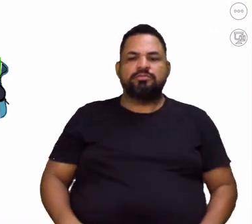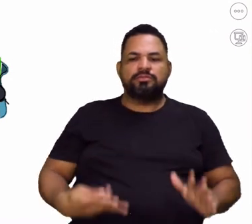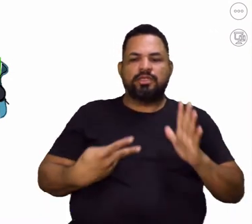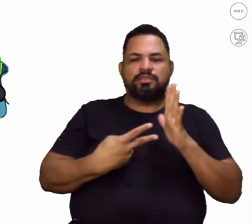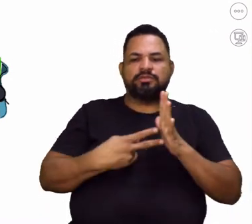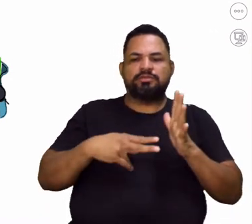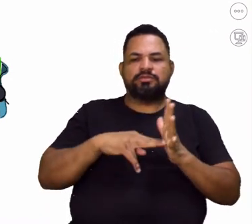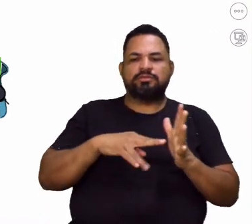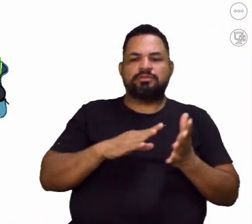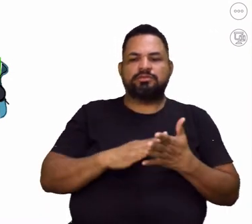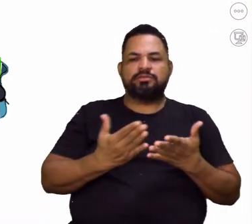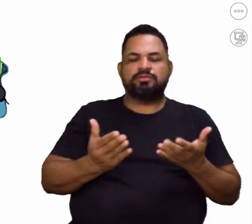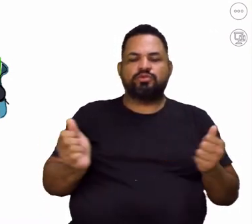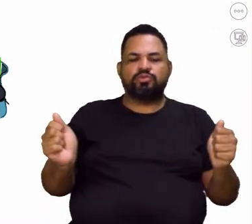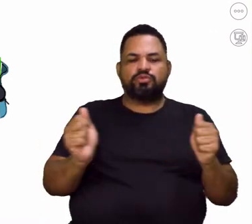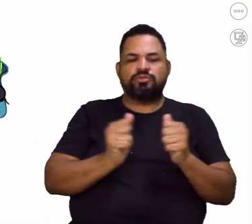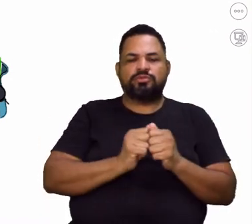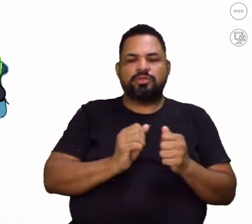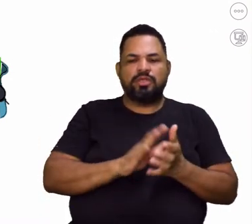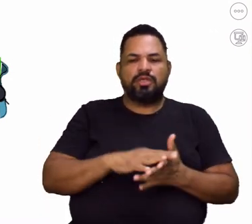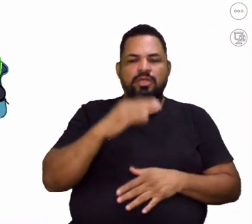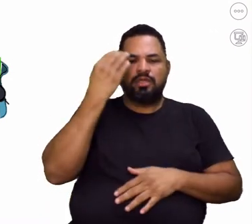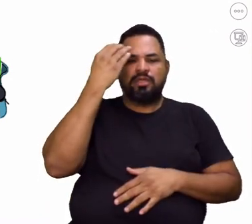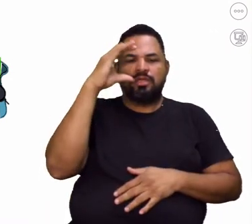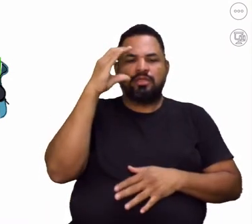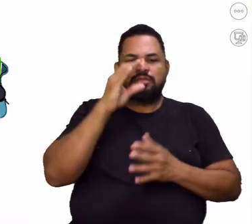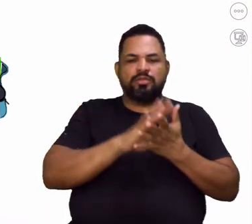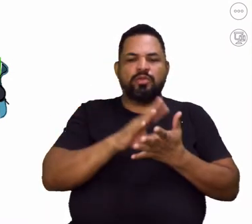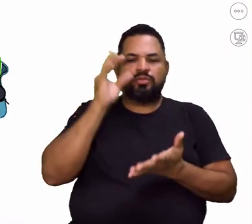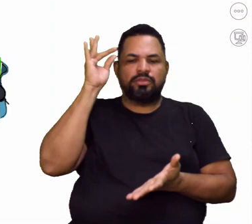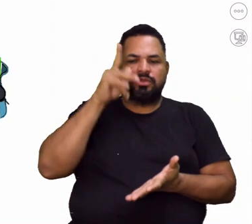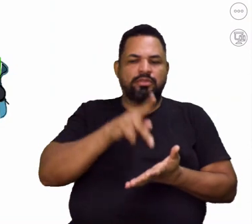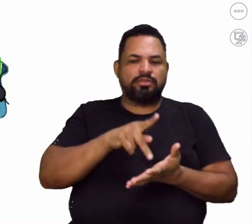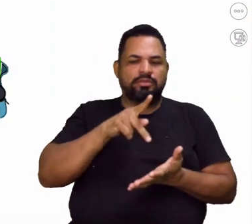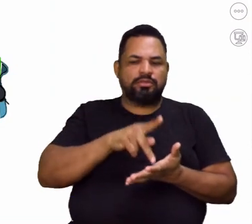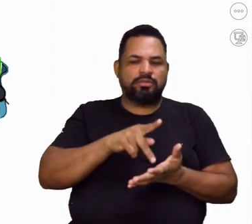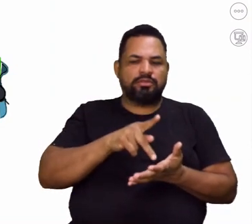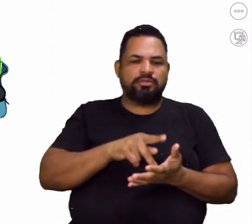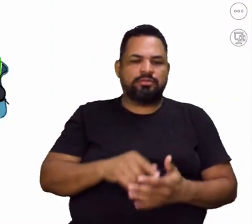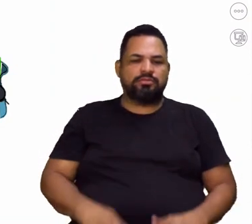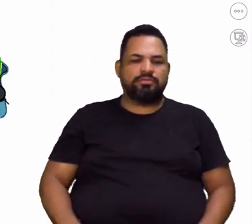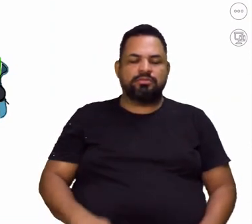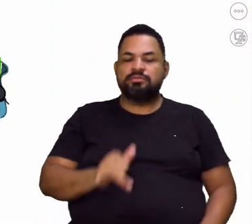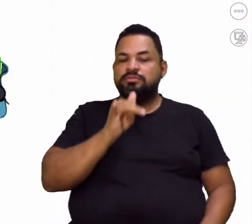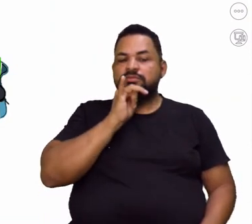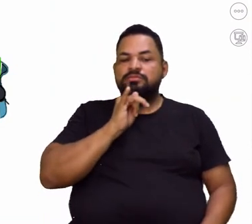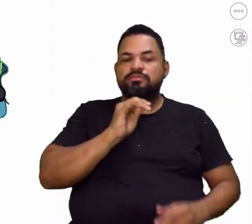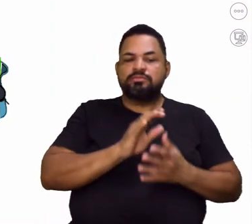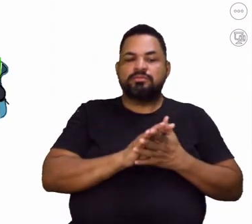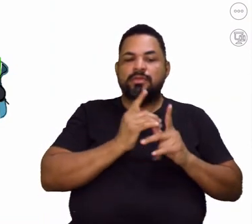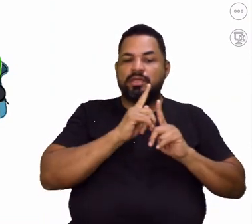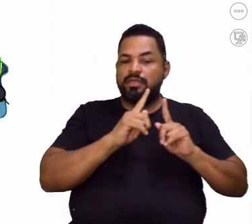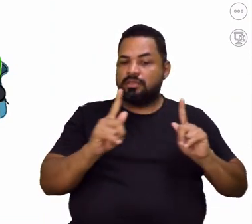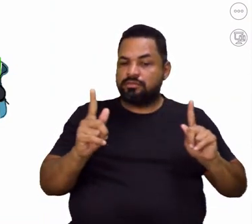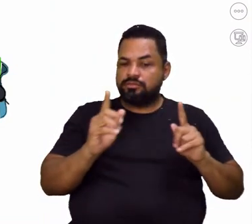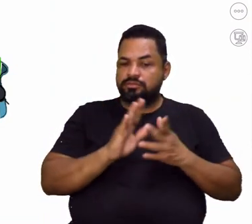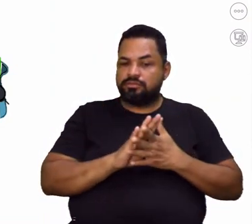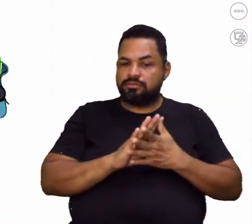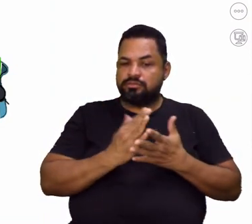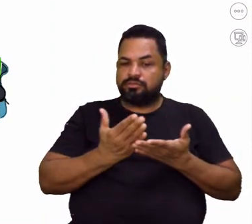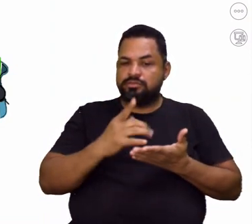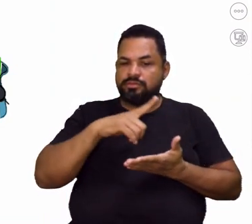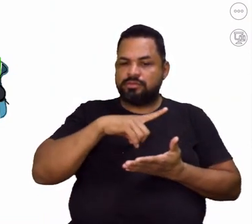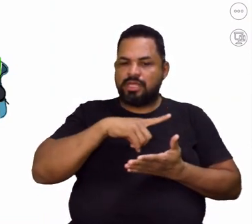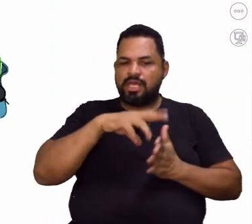compatibilidade semântica com a ciência ou com algo da realidade. Olha lá um exemplo. A gramática só